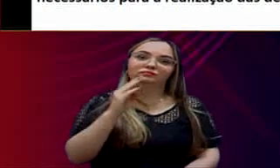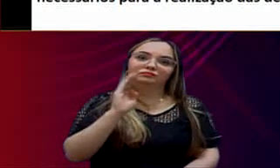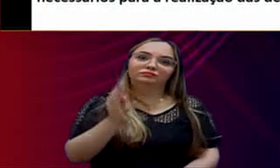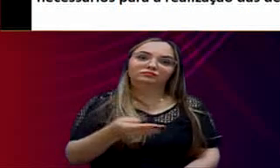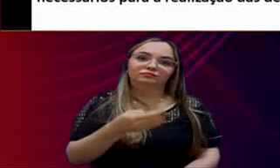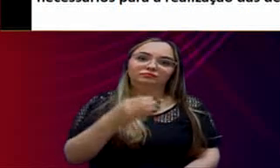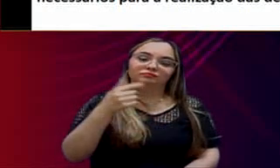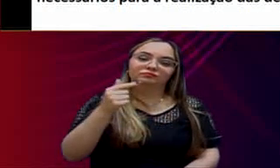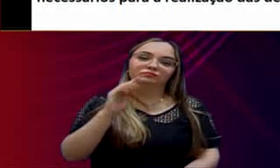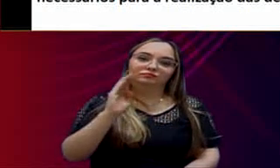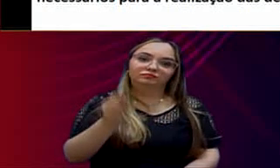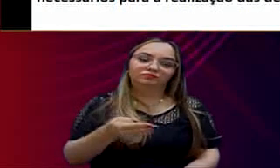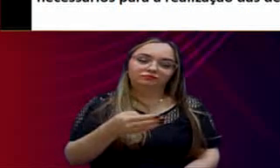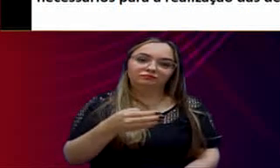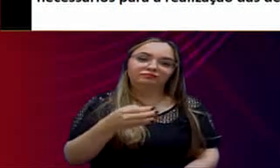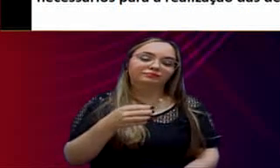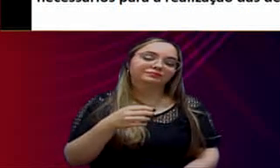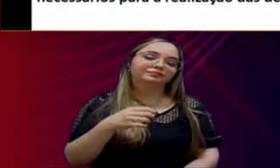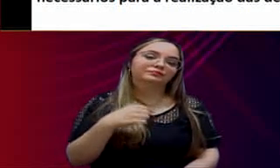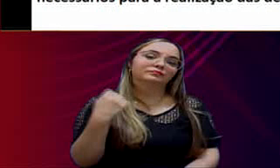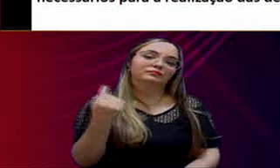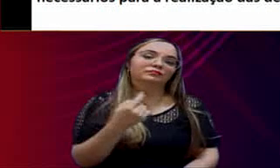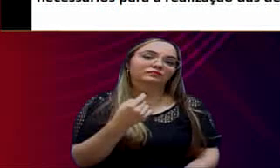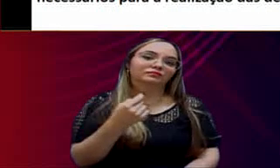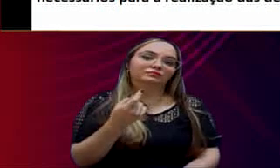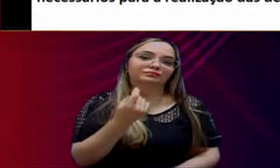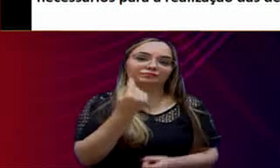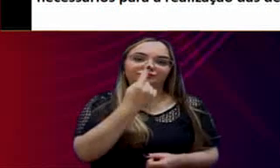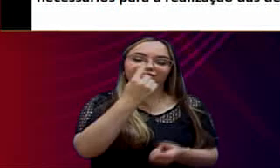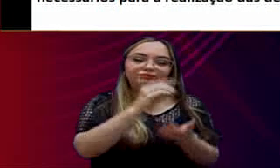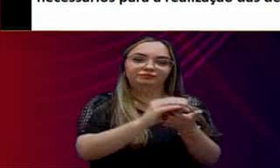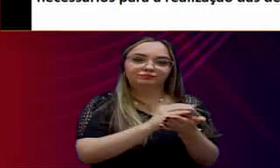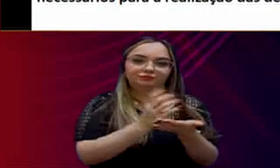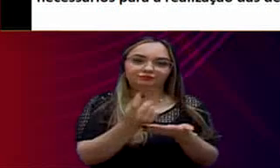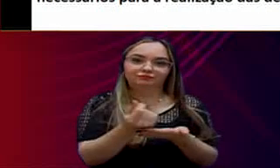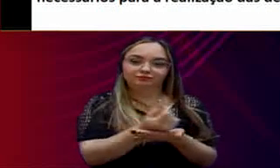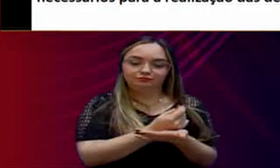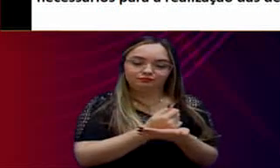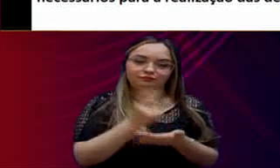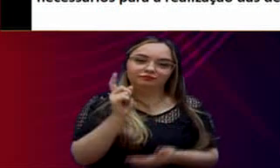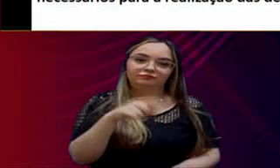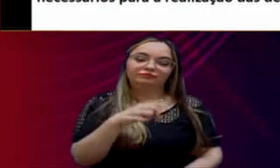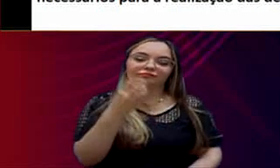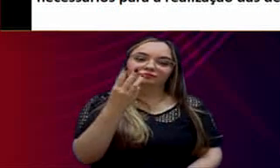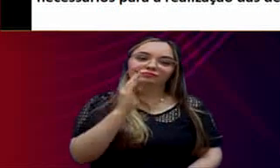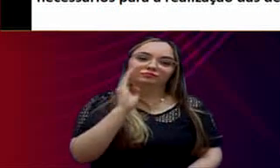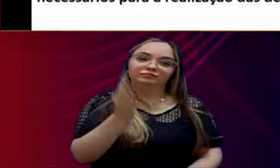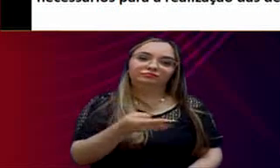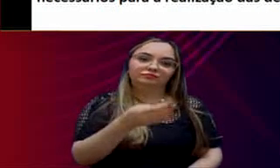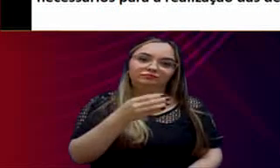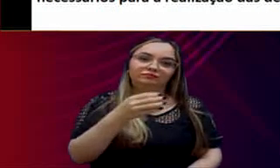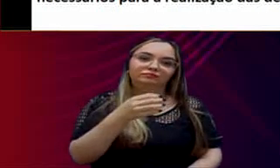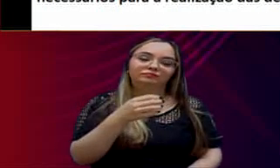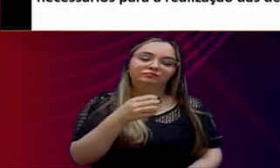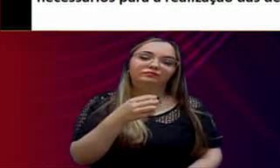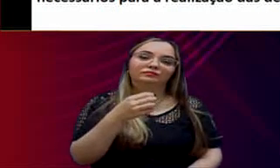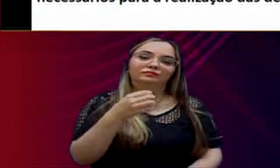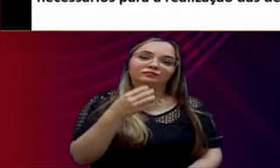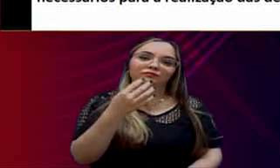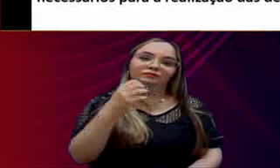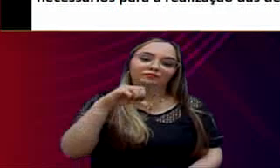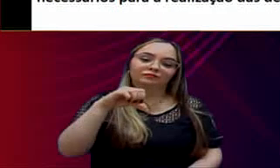e 52 mil a receita primária é de 3 bilhões 740 milhões 980